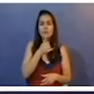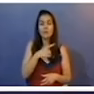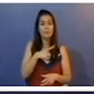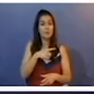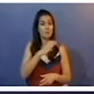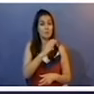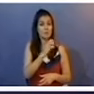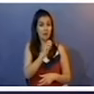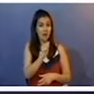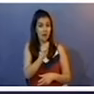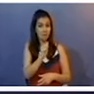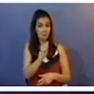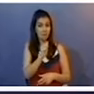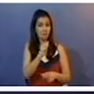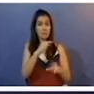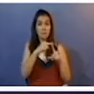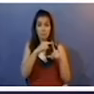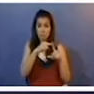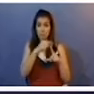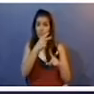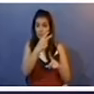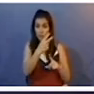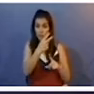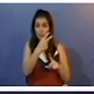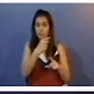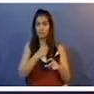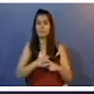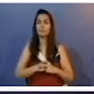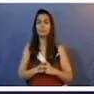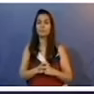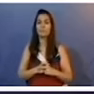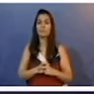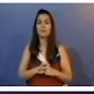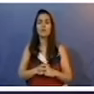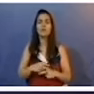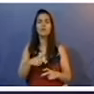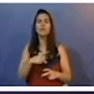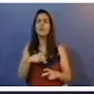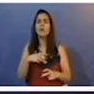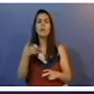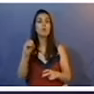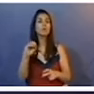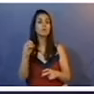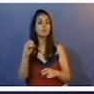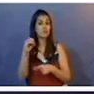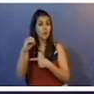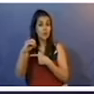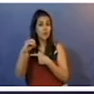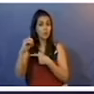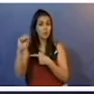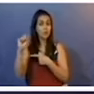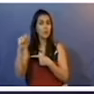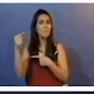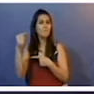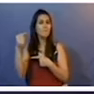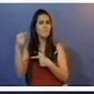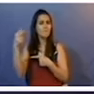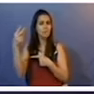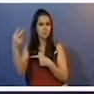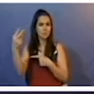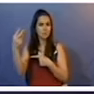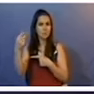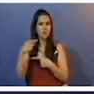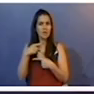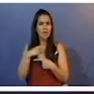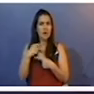o Ca com a sua carga 2 mais positiva, e a carga do oxigênio 2 negativa. Como eles têm os